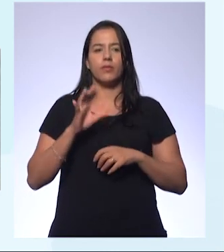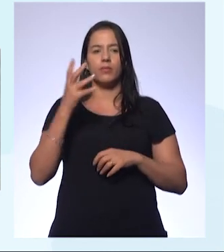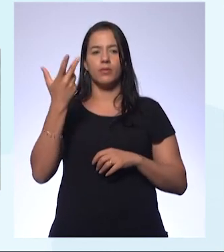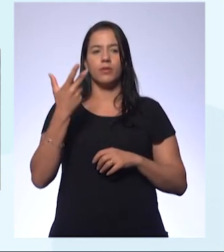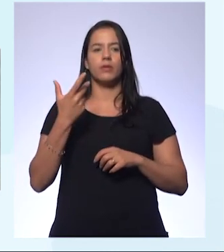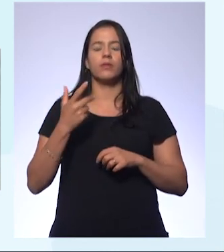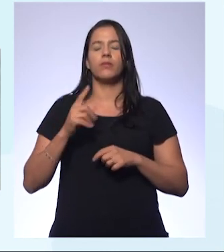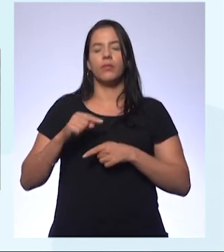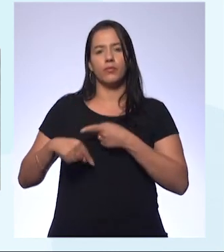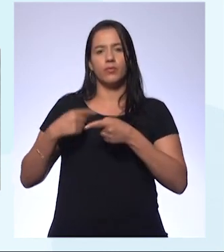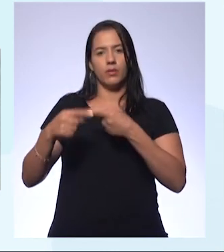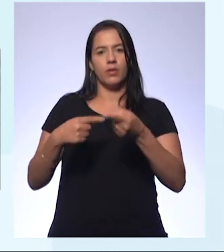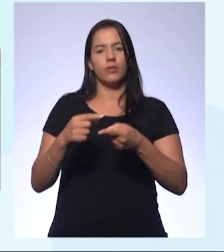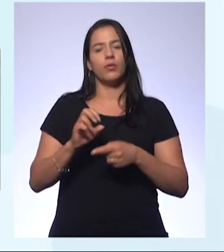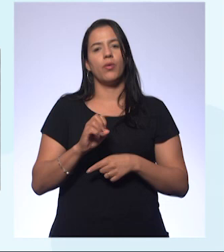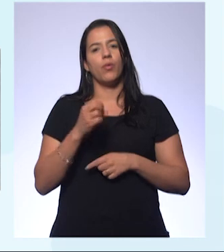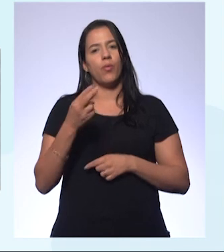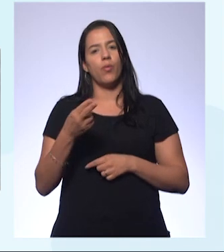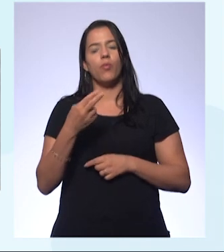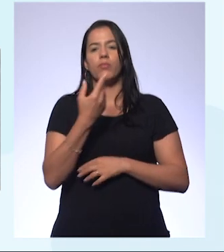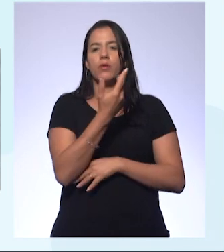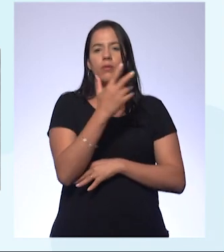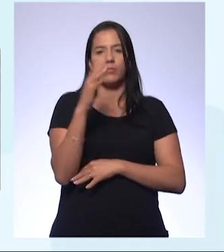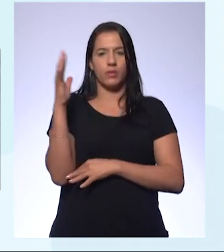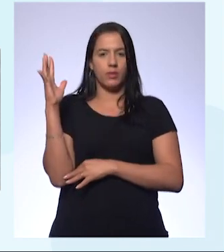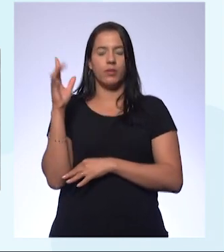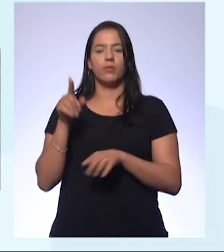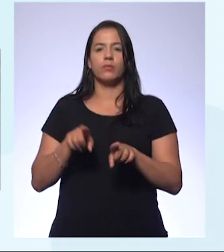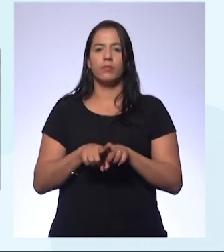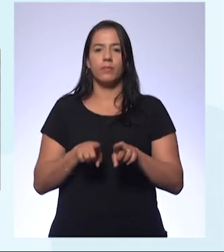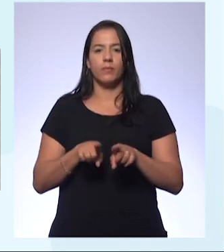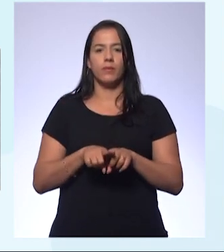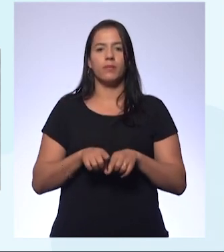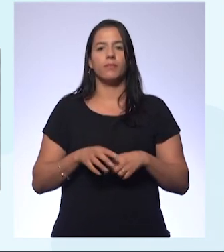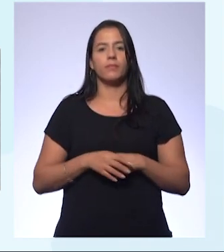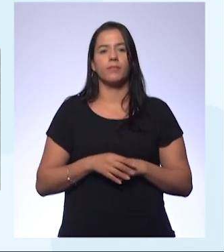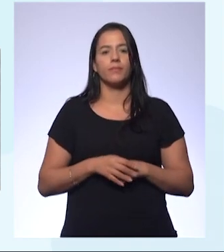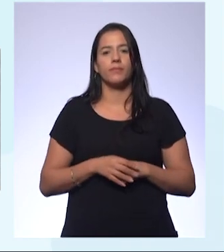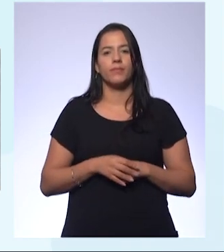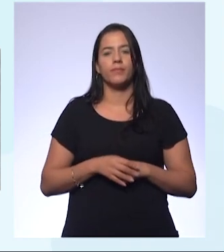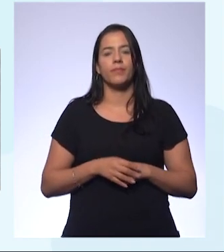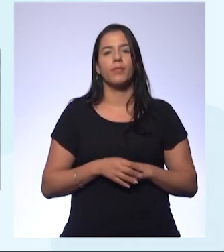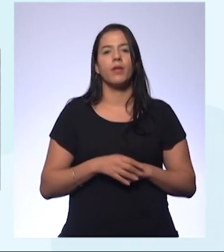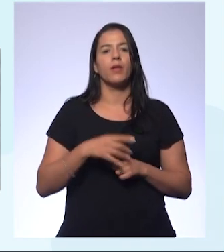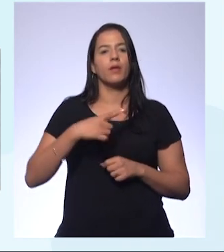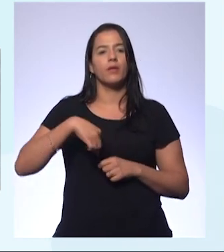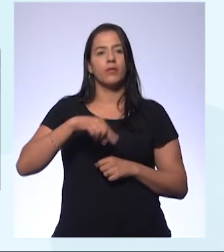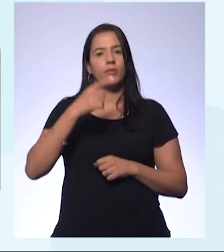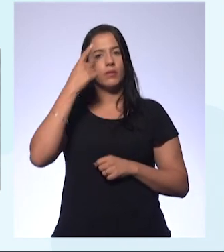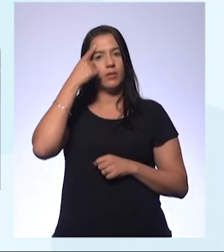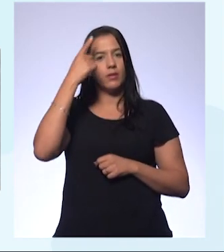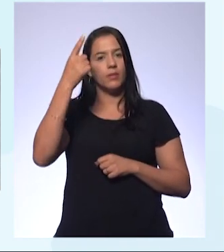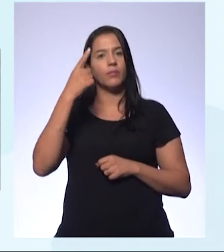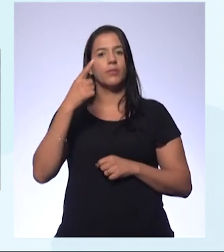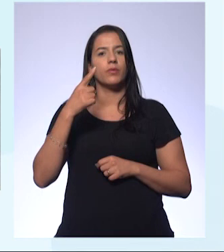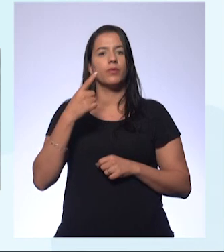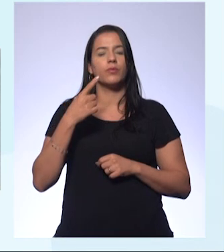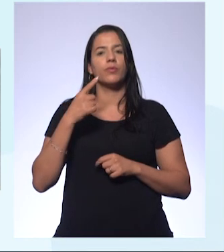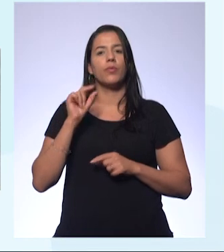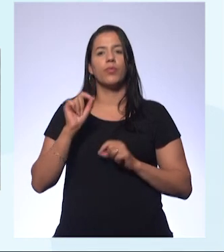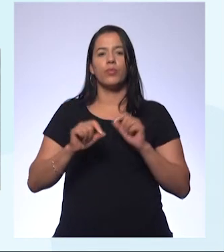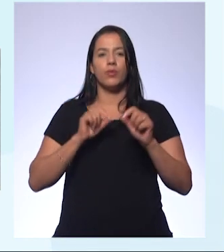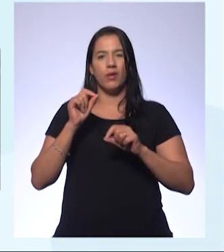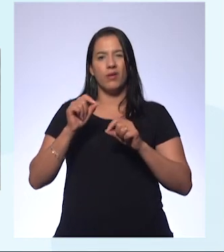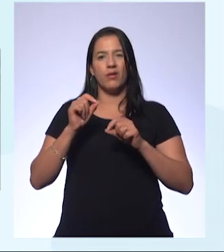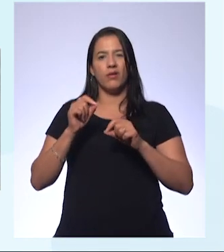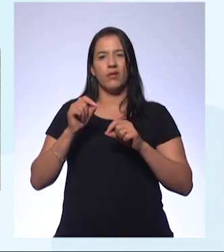causa genética ou causa ambiental também, tá? Então, as congênitas genéticas, como, por exemplo, a síndrome